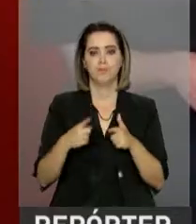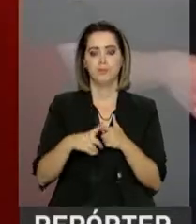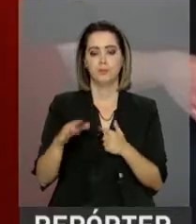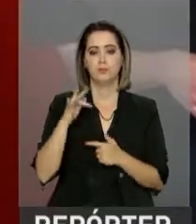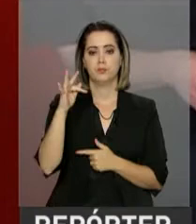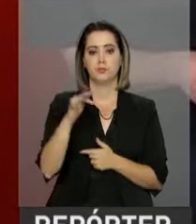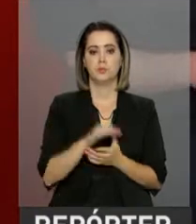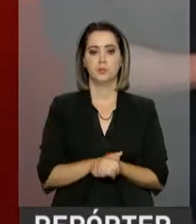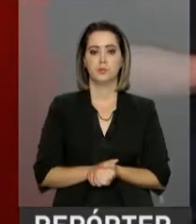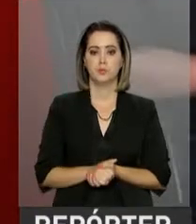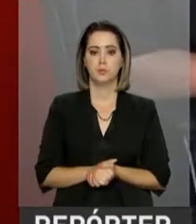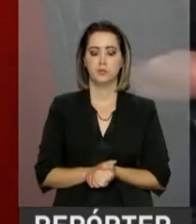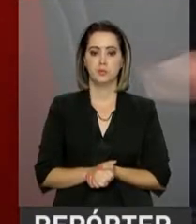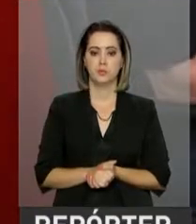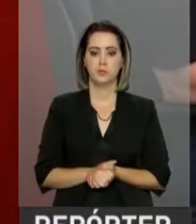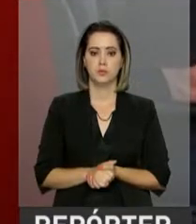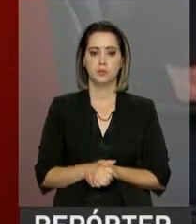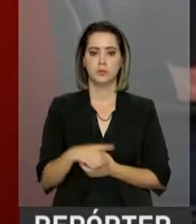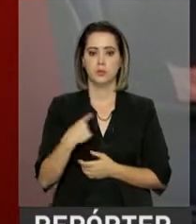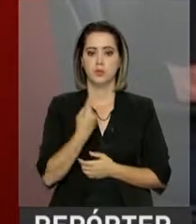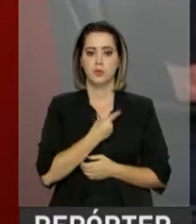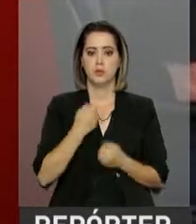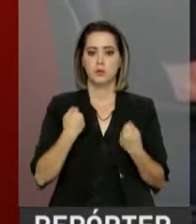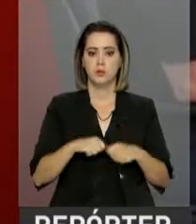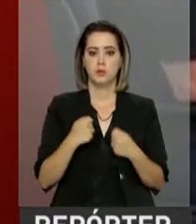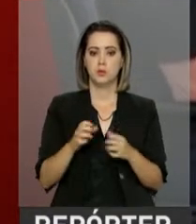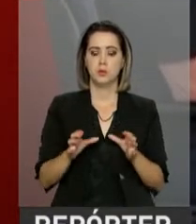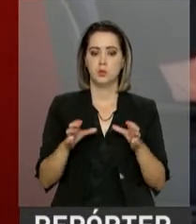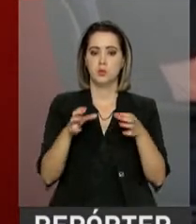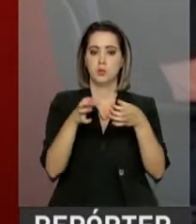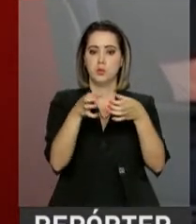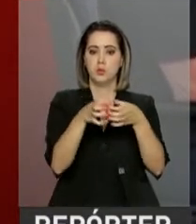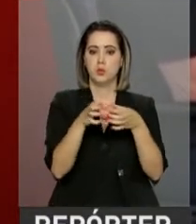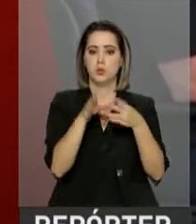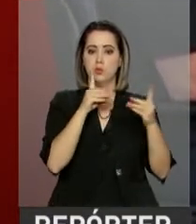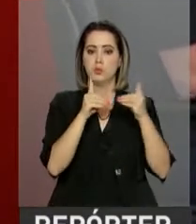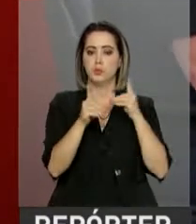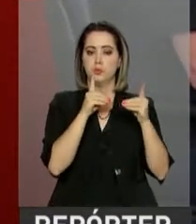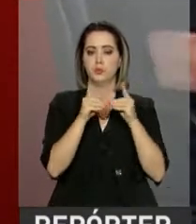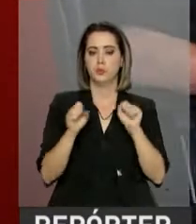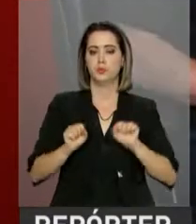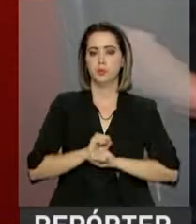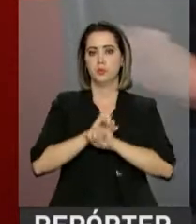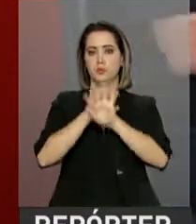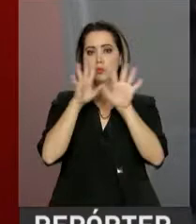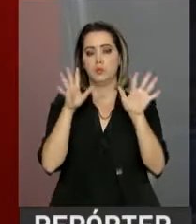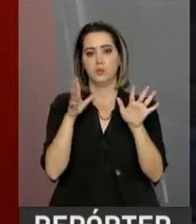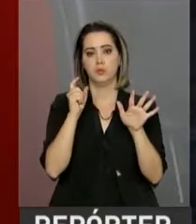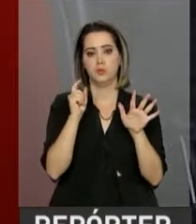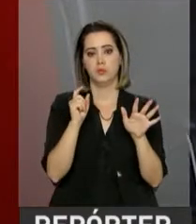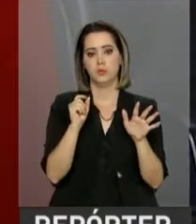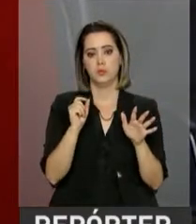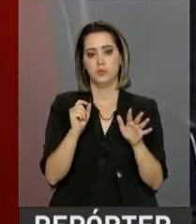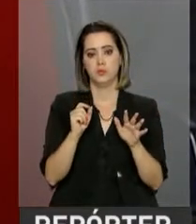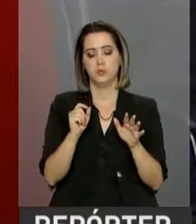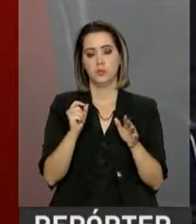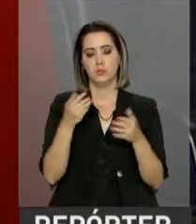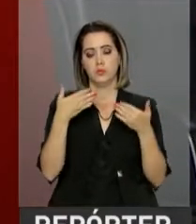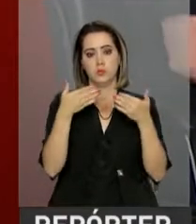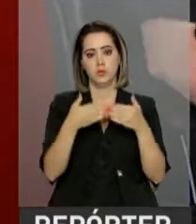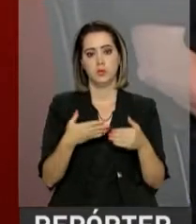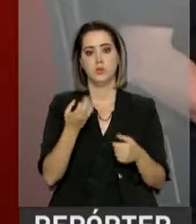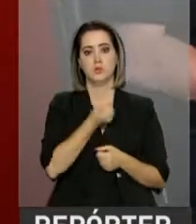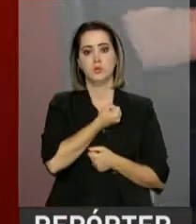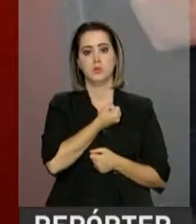Nós estamos falando de uma elite que se some ao esforço da reforma, num debate aberto, transparente, embasado por